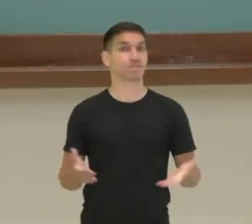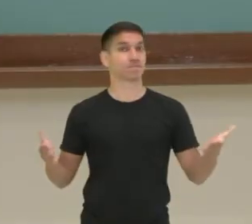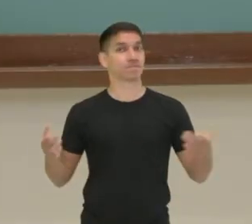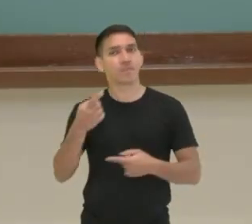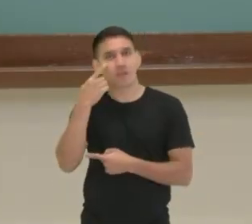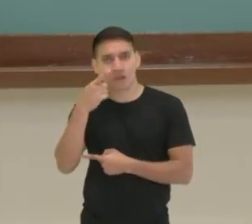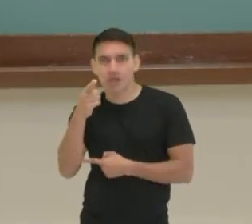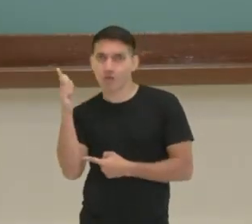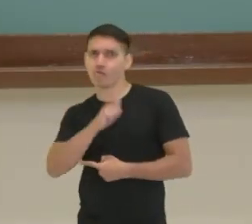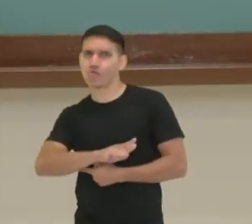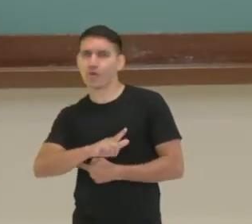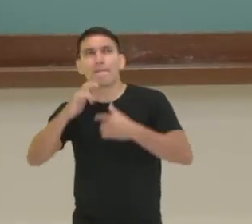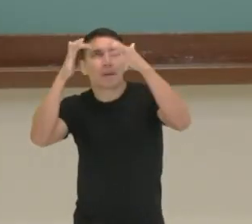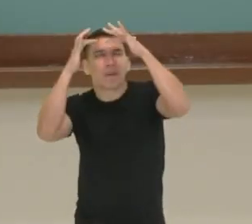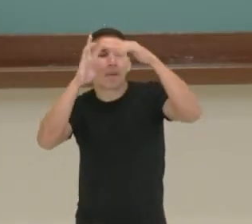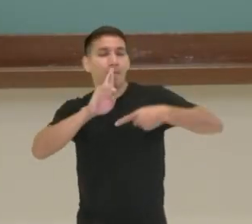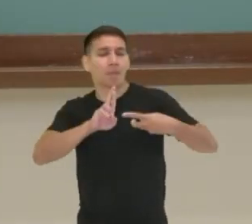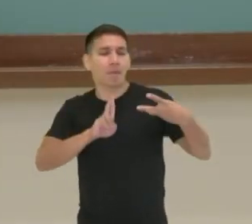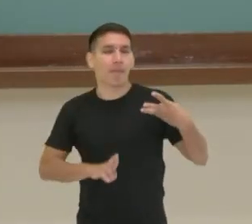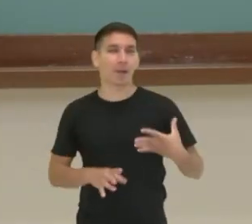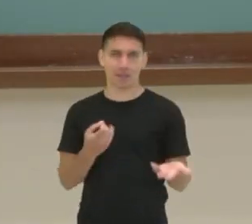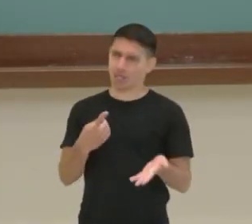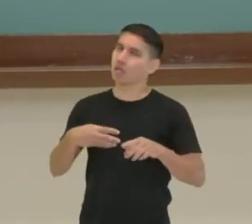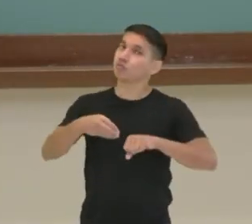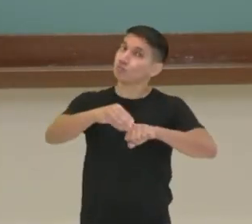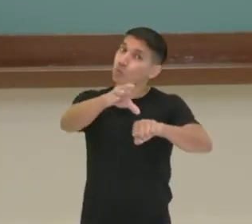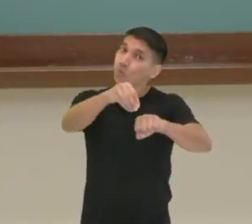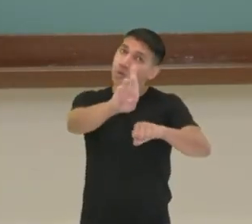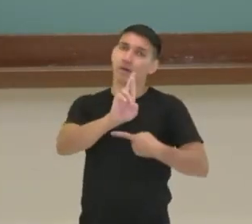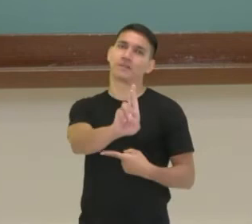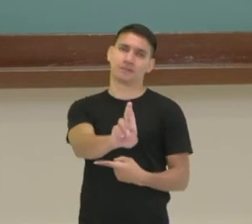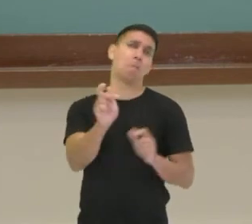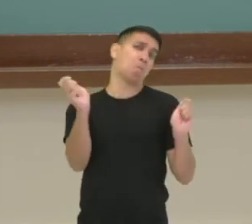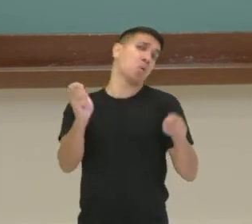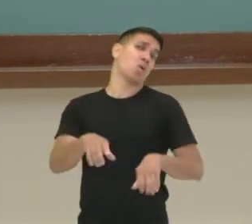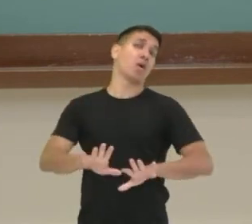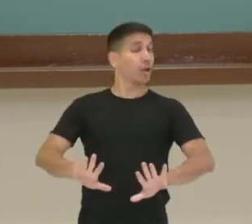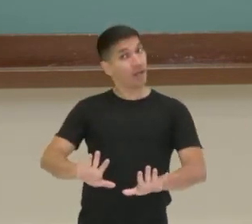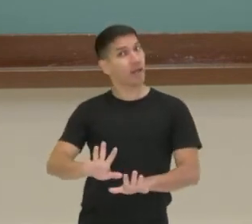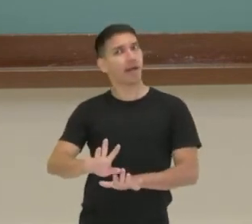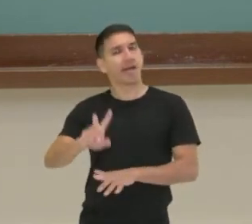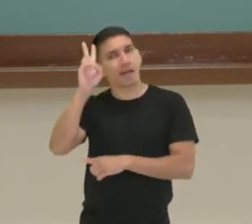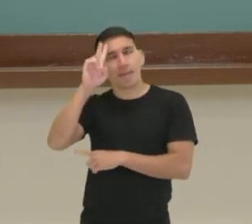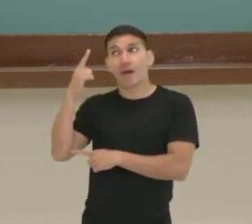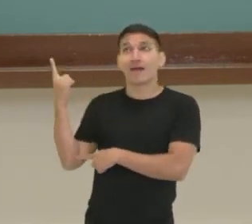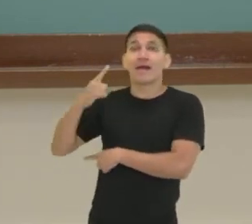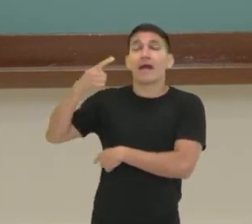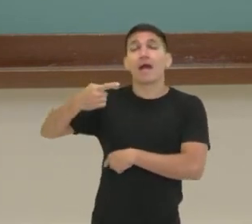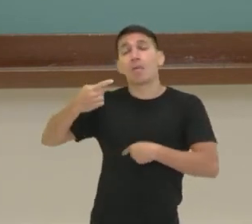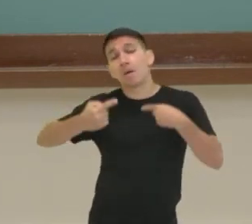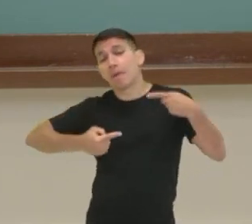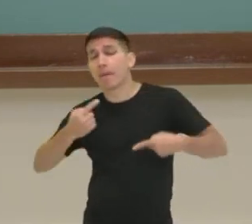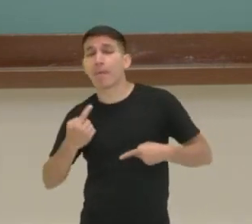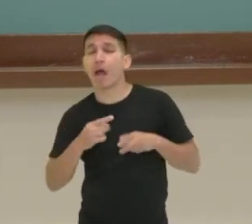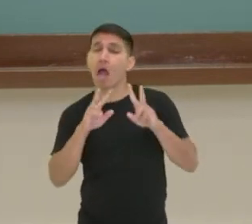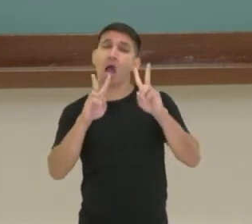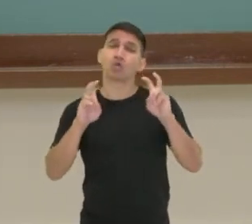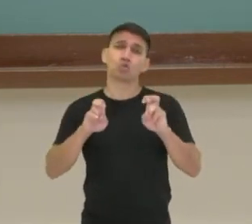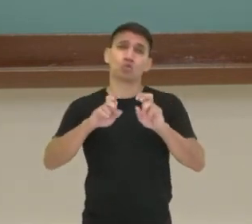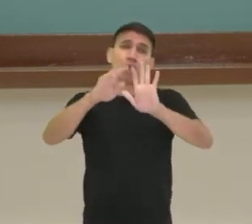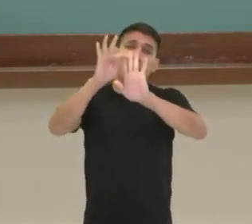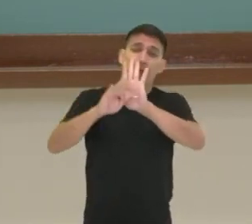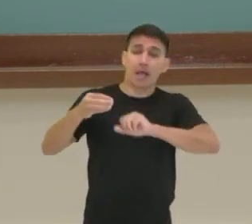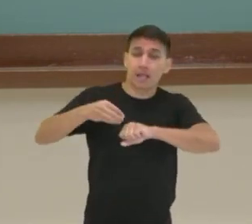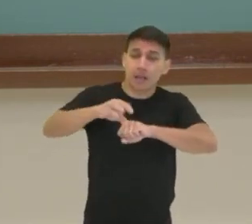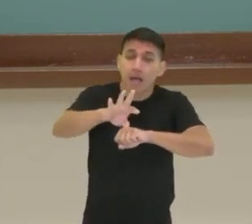Então, alunos, conseguiram pensar e responder? Eu vou trazer uma sugestão de resposta. Vamos lembrar que é uma questão discursiva, então o seu texto não precisa estar exatamente